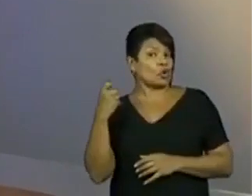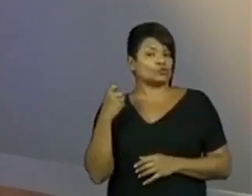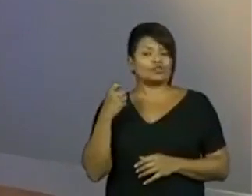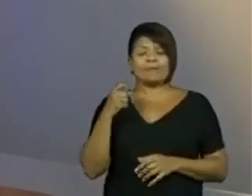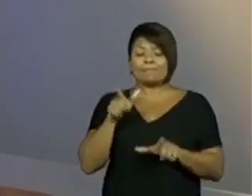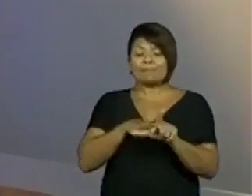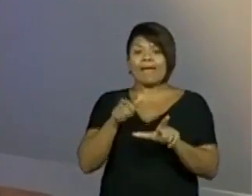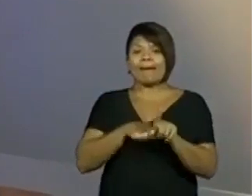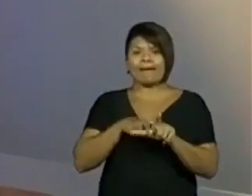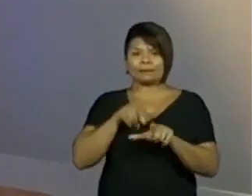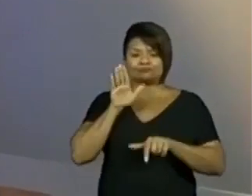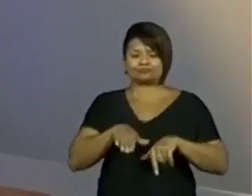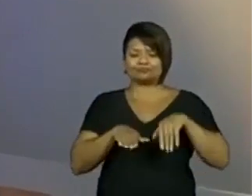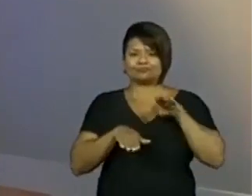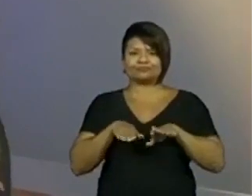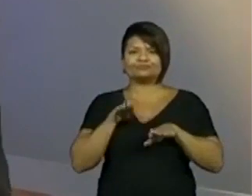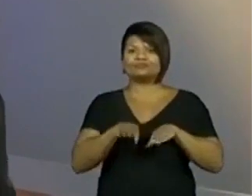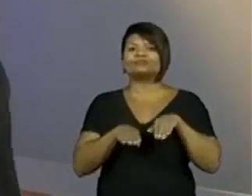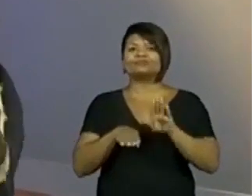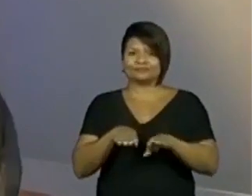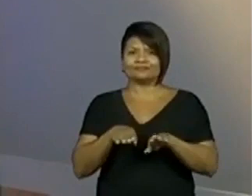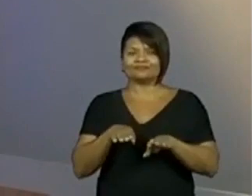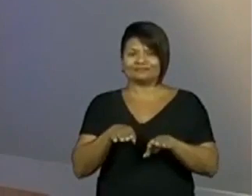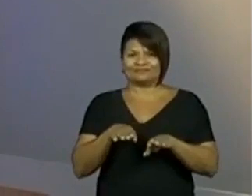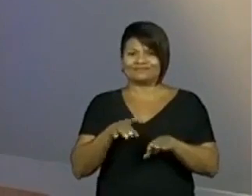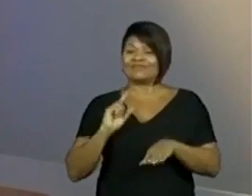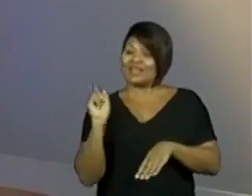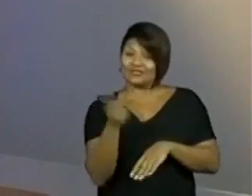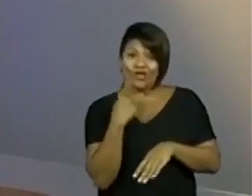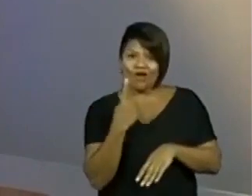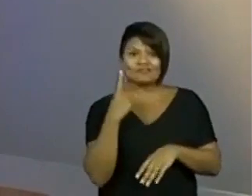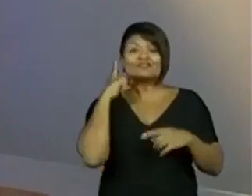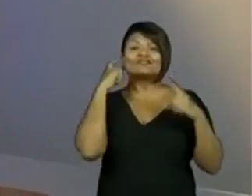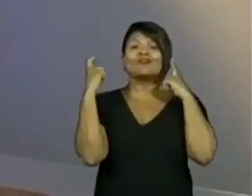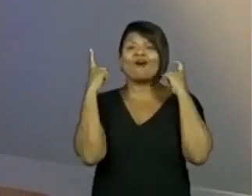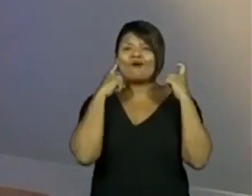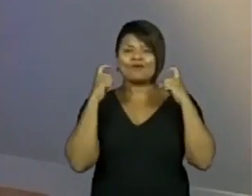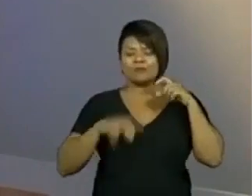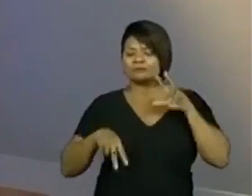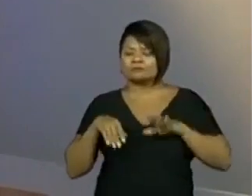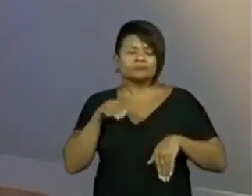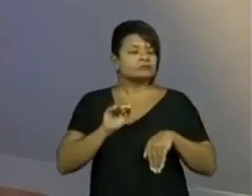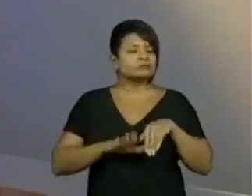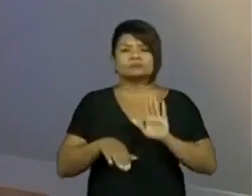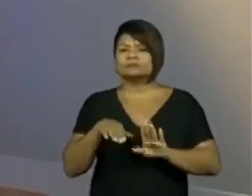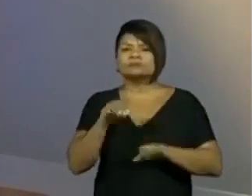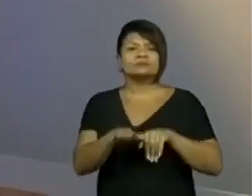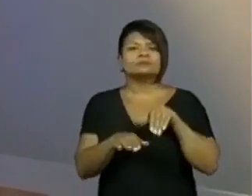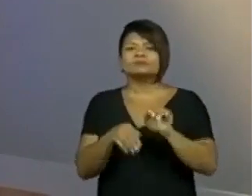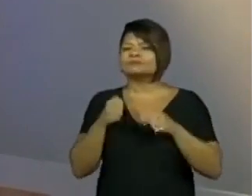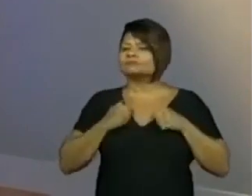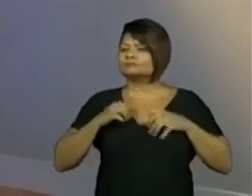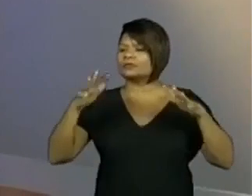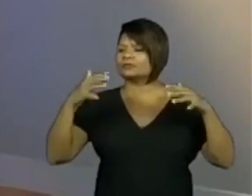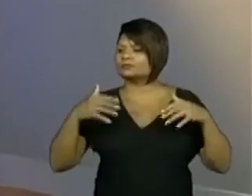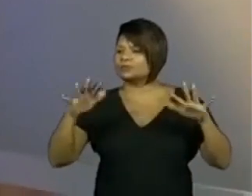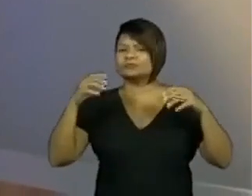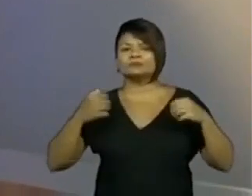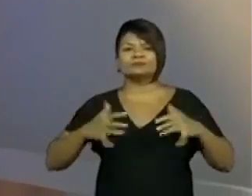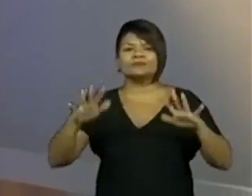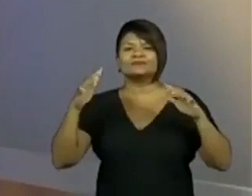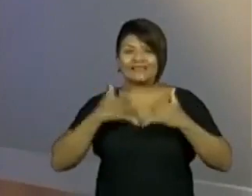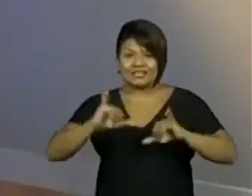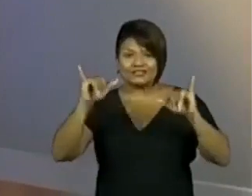assento. Né? Nós somos sons andantes, né, que se fazem soar.